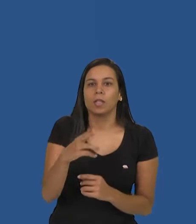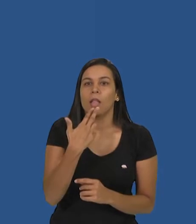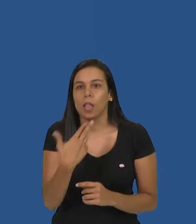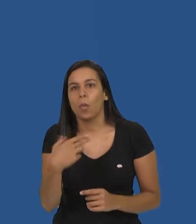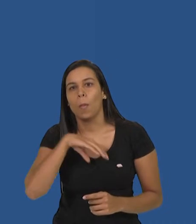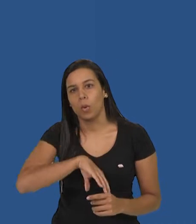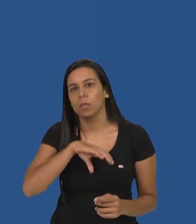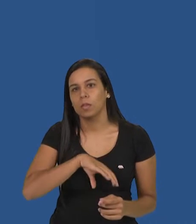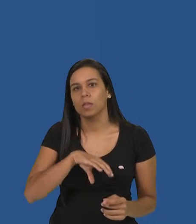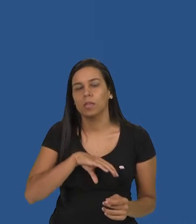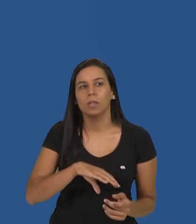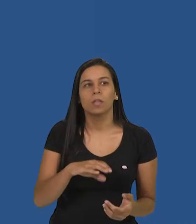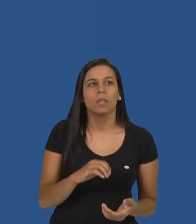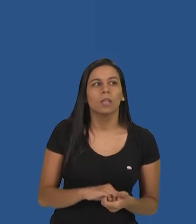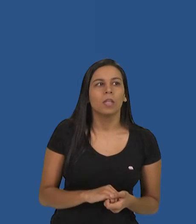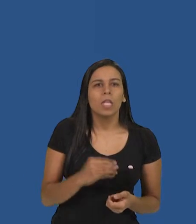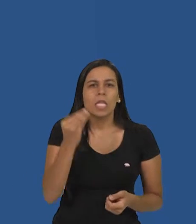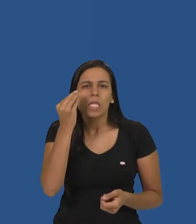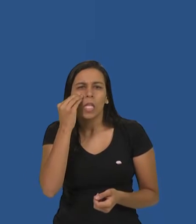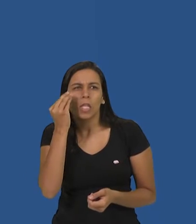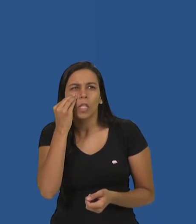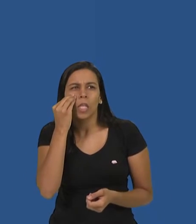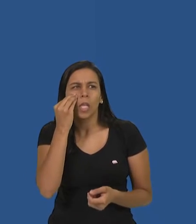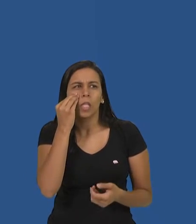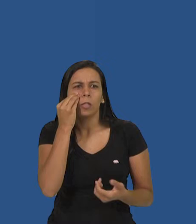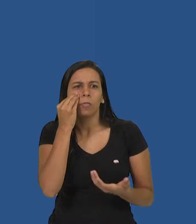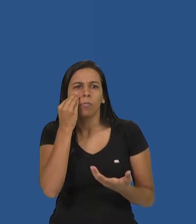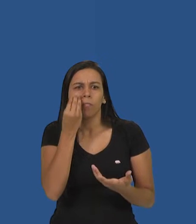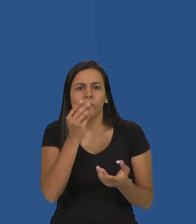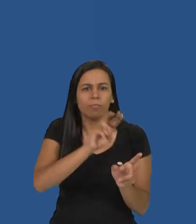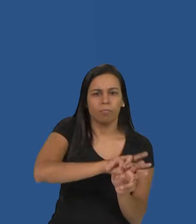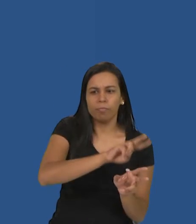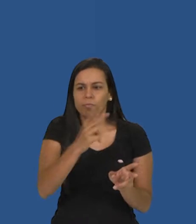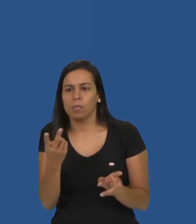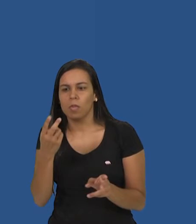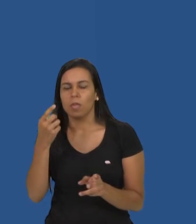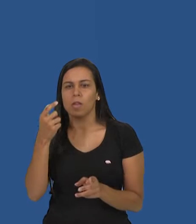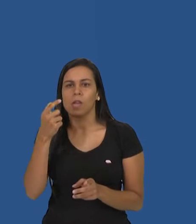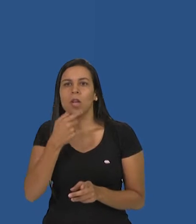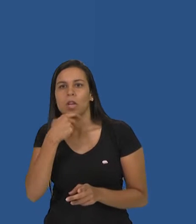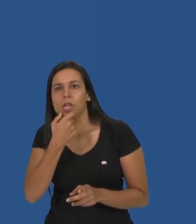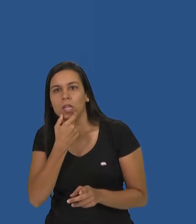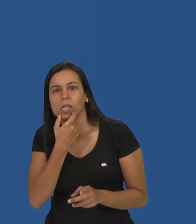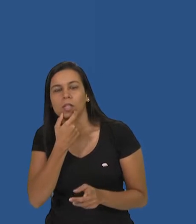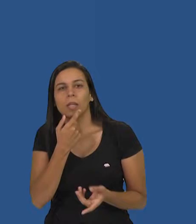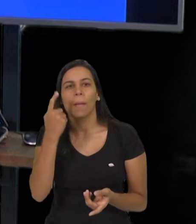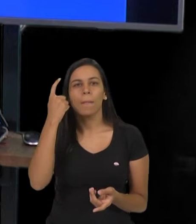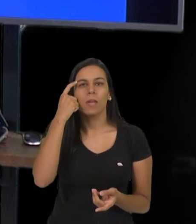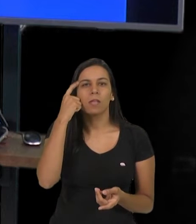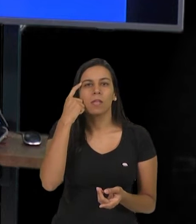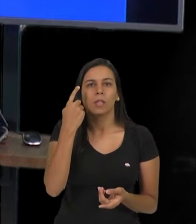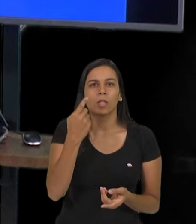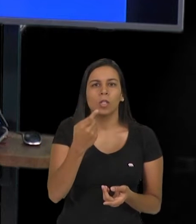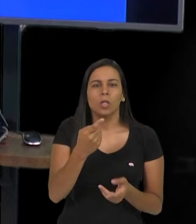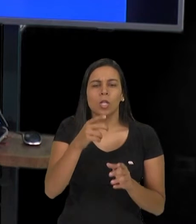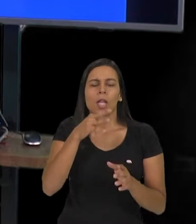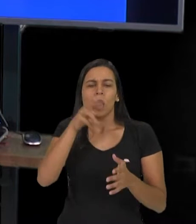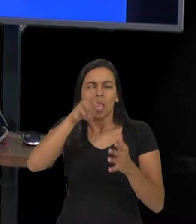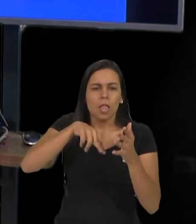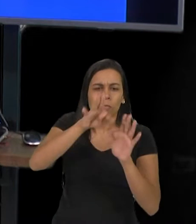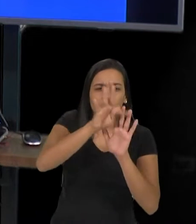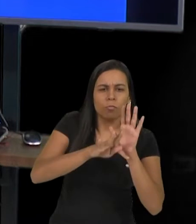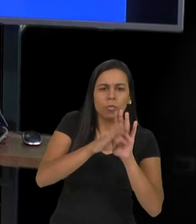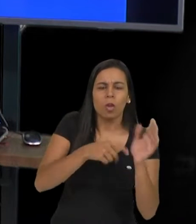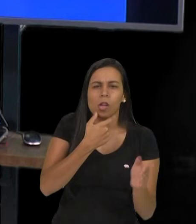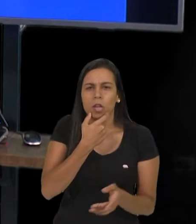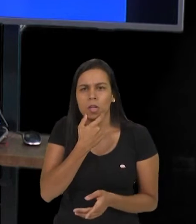pouquinho, para tentar levar esse mesmo raciocínio para inglês. Qual é o raciocínio que a gente entende? Vamos imaginar que a gente estivesse lendo um texto em português e no qual aparecesse a